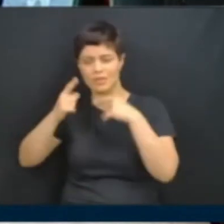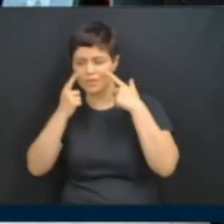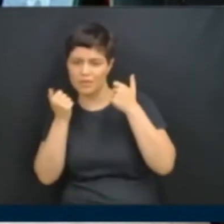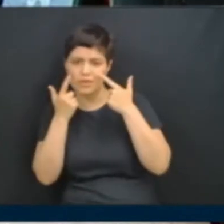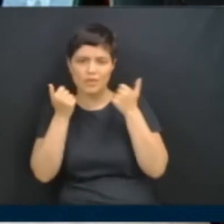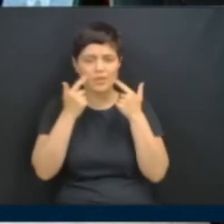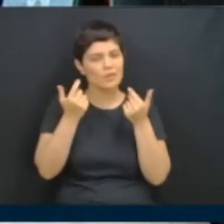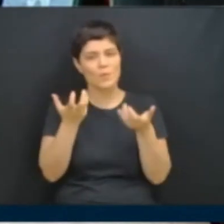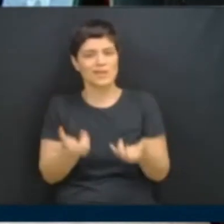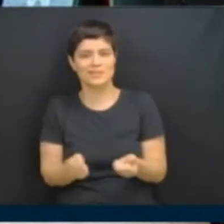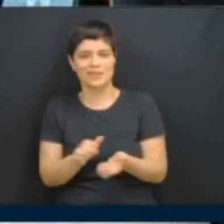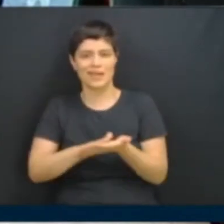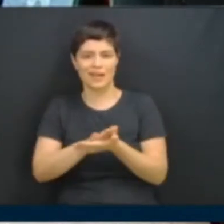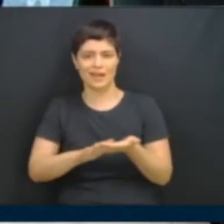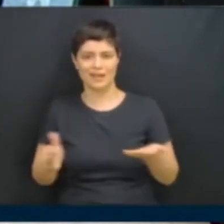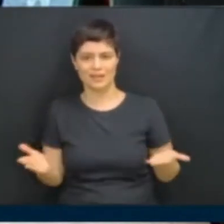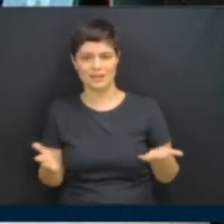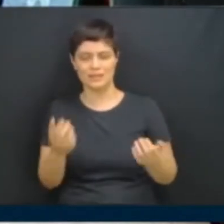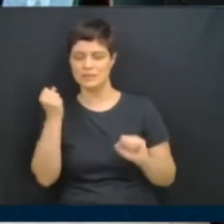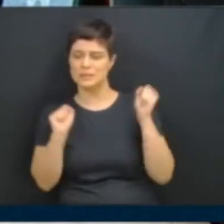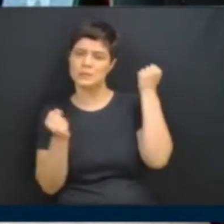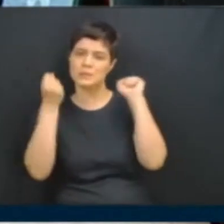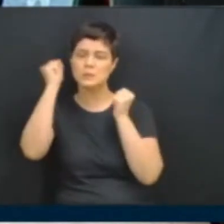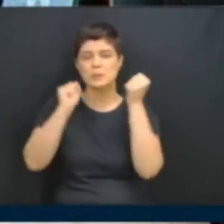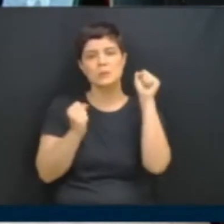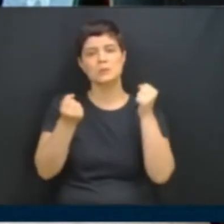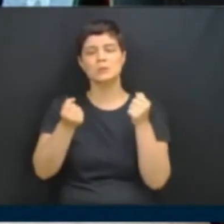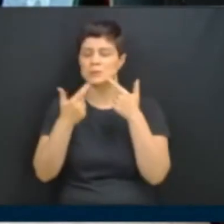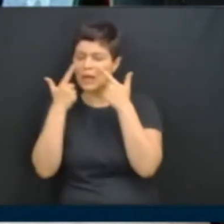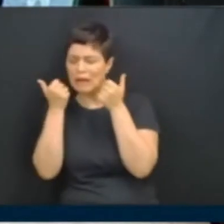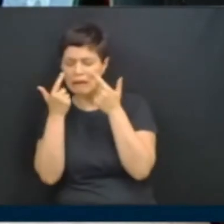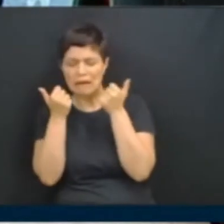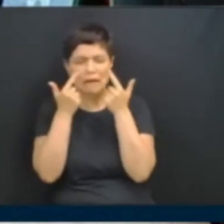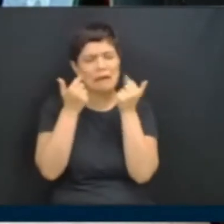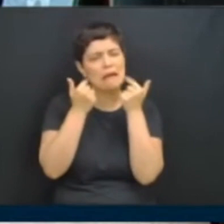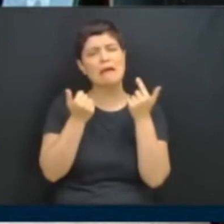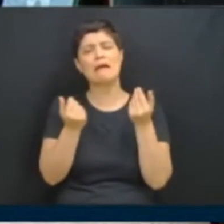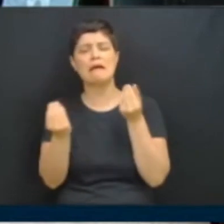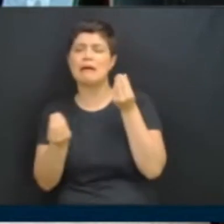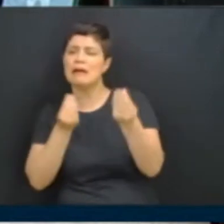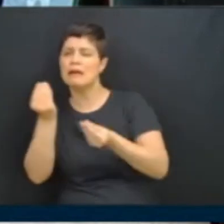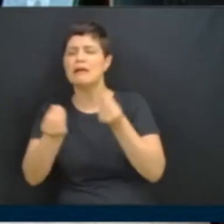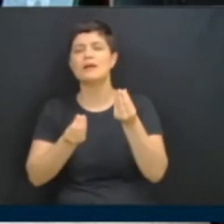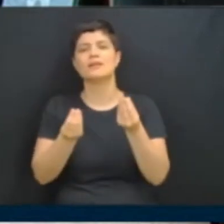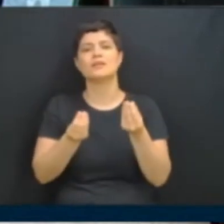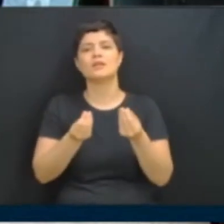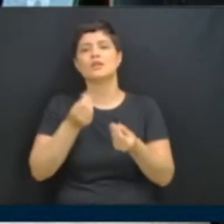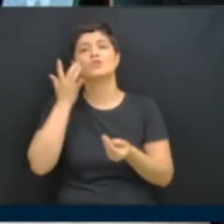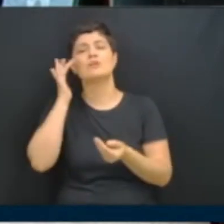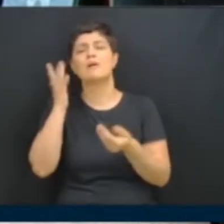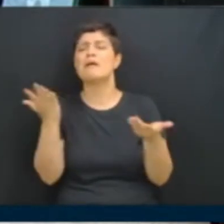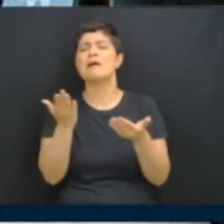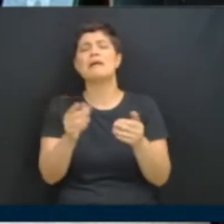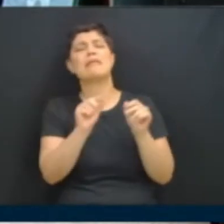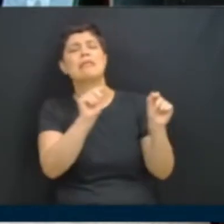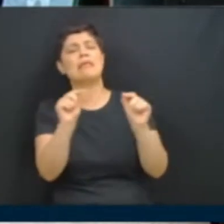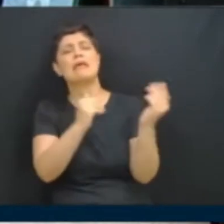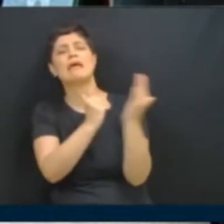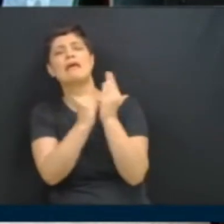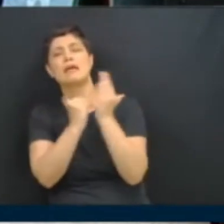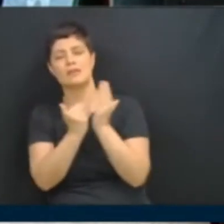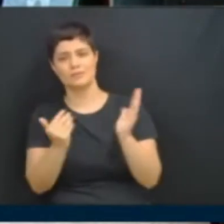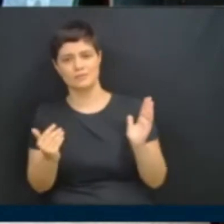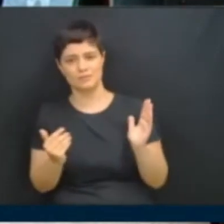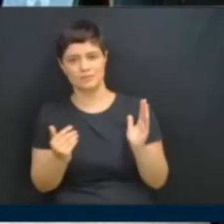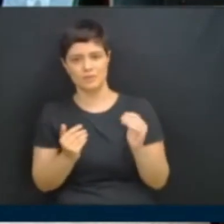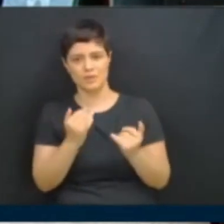inconformadas, desesperadas, aos prantos, sem saber a quem recorrer. Não ouve mais o